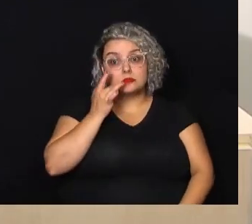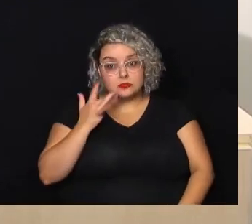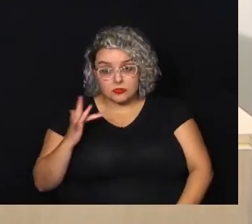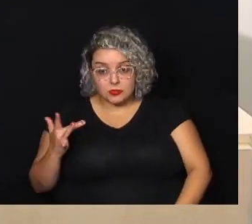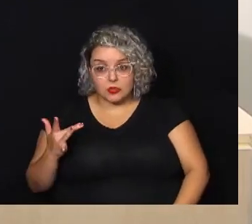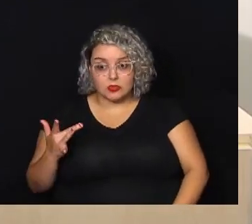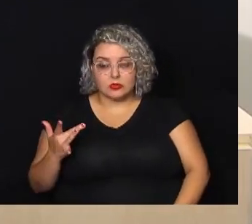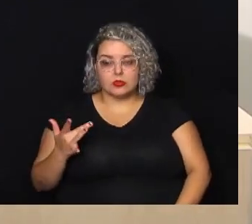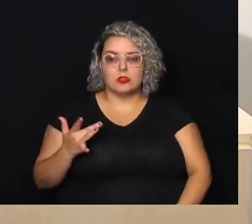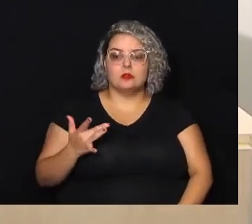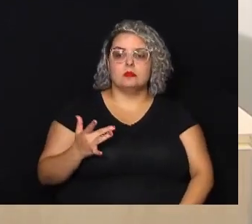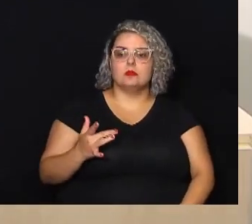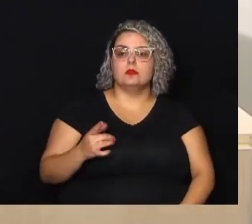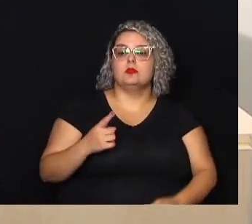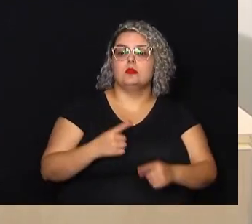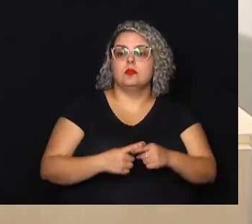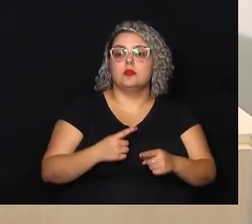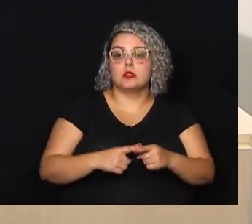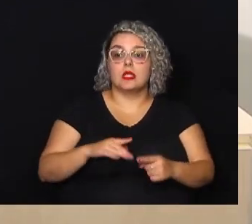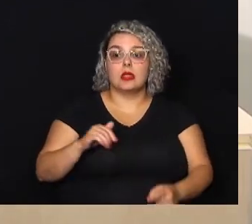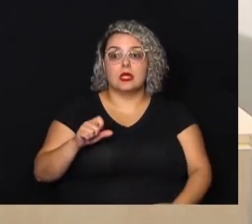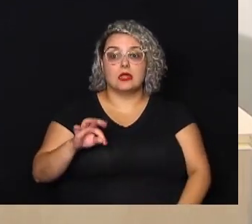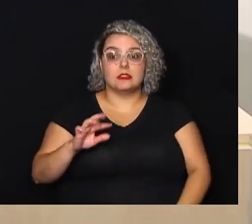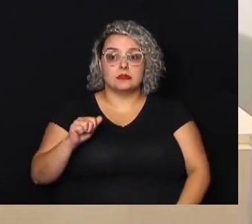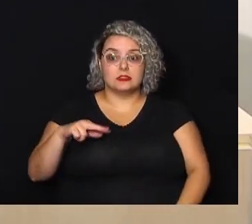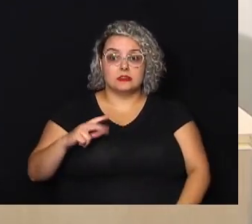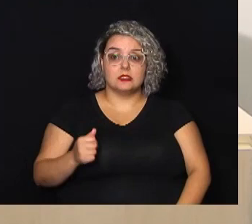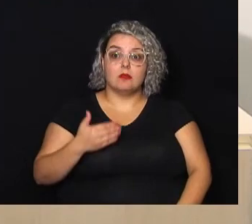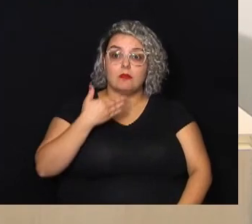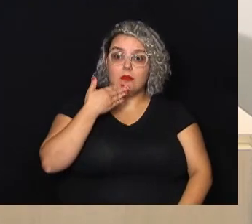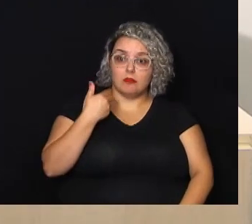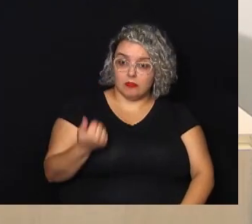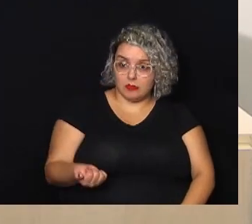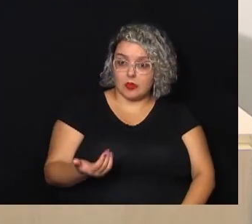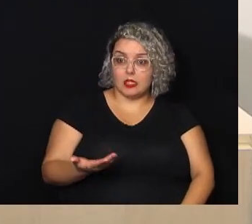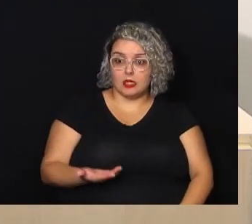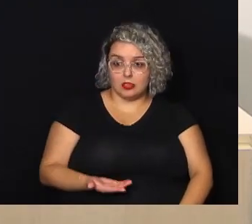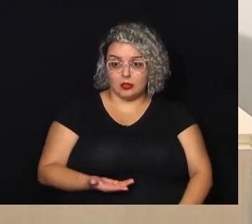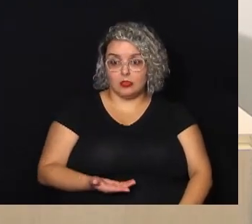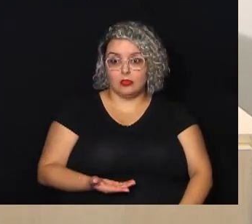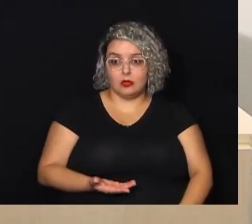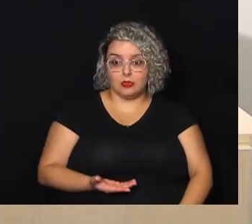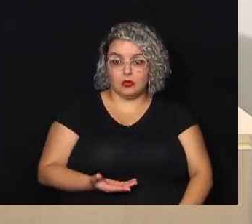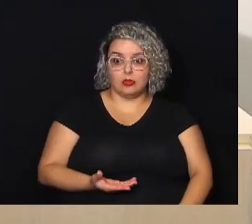mais pro dourado. Sim. Né? Porque as castanhas soltam melhor